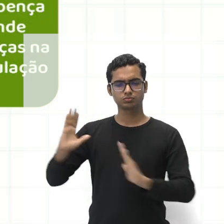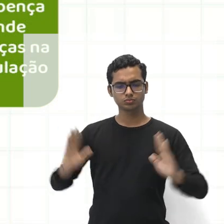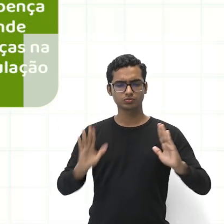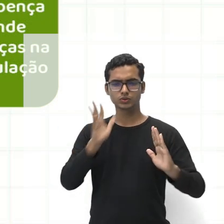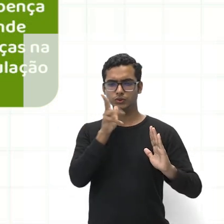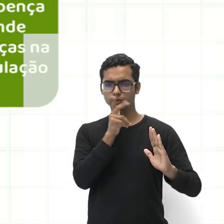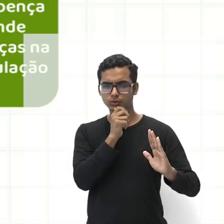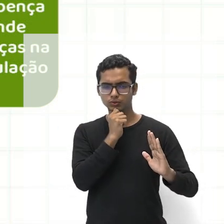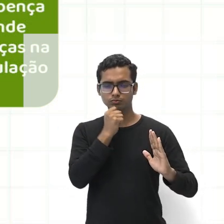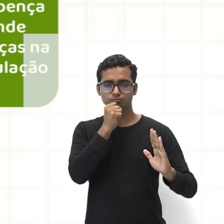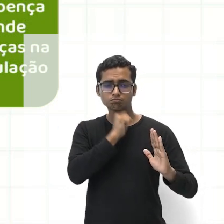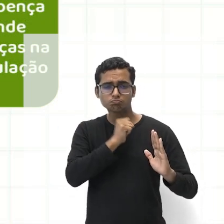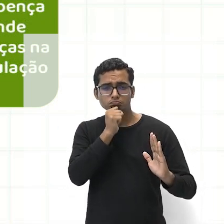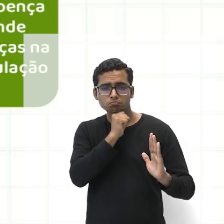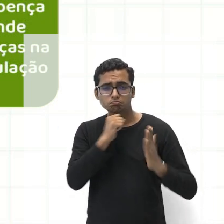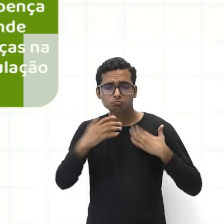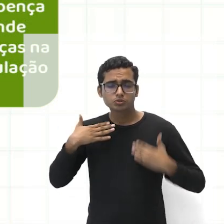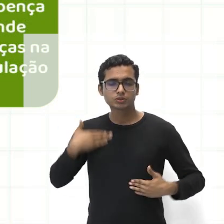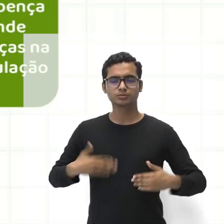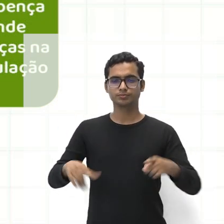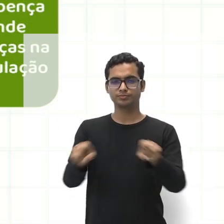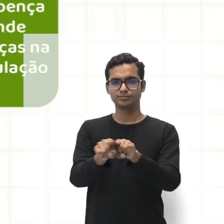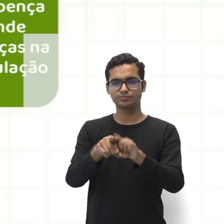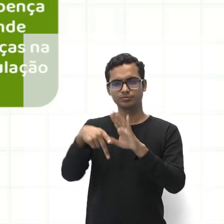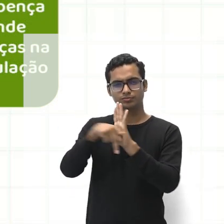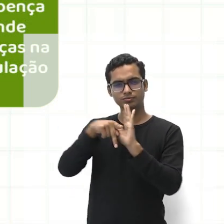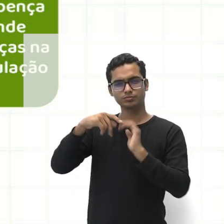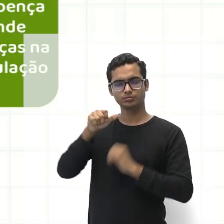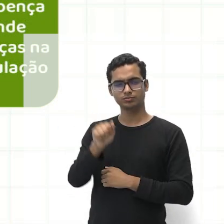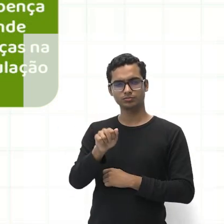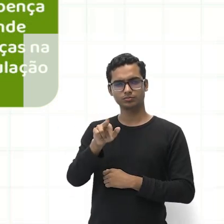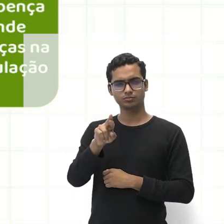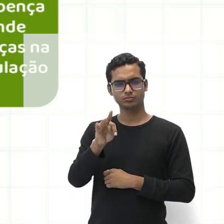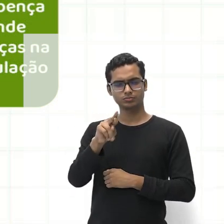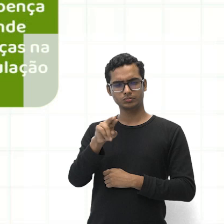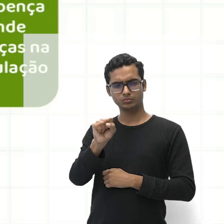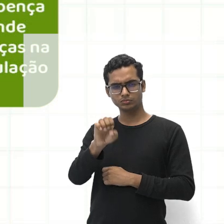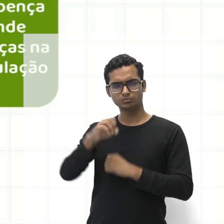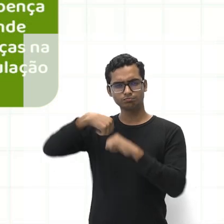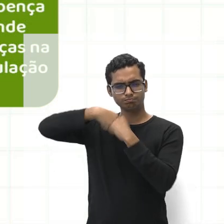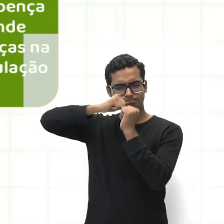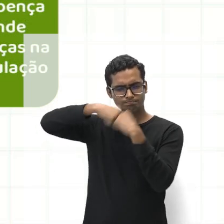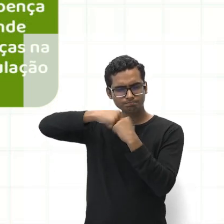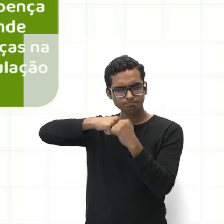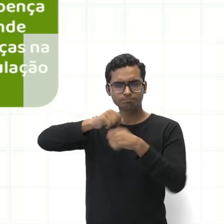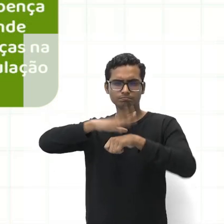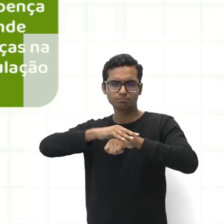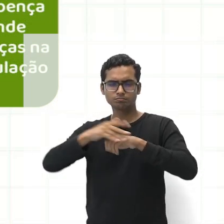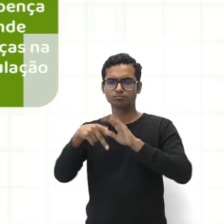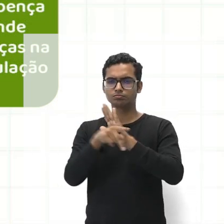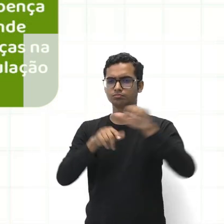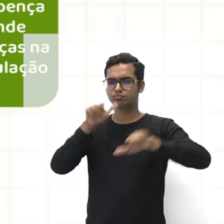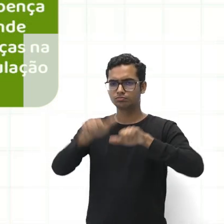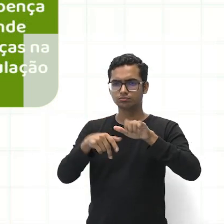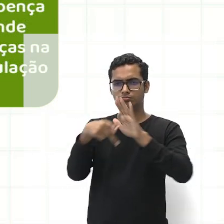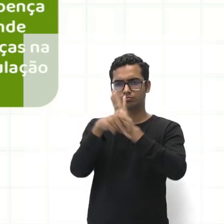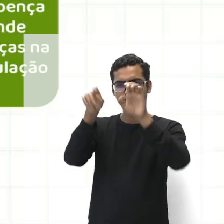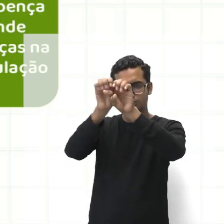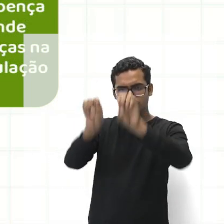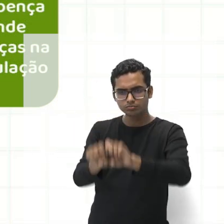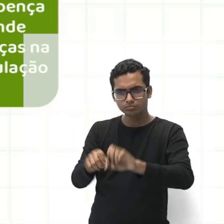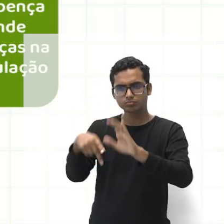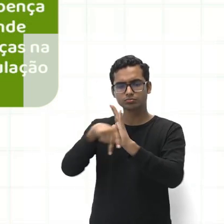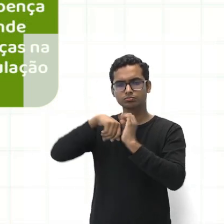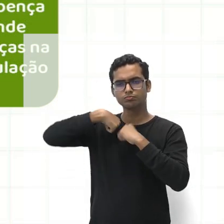envelhecimento do nosso corpo. Então, a artrose é uma doença degenerativa, onde acontecem mudanças na estrutura